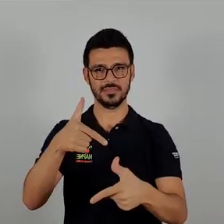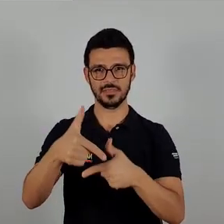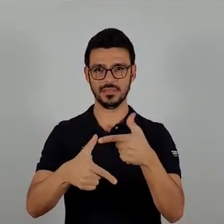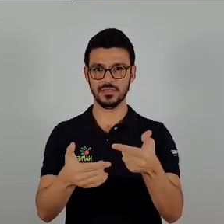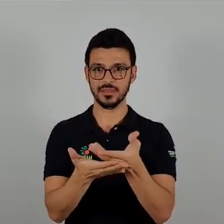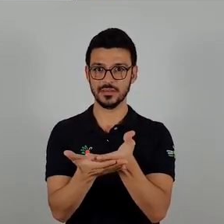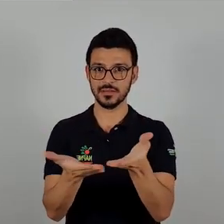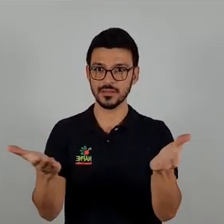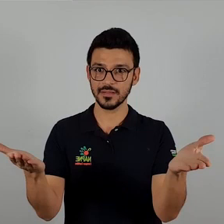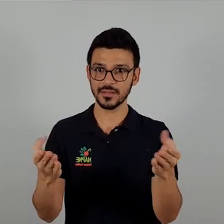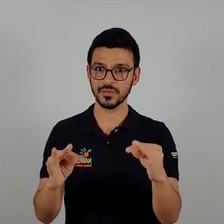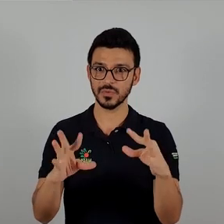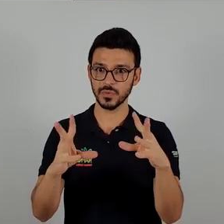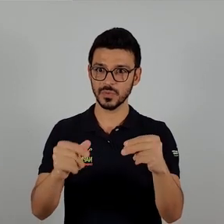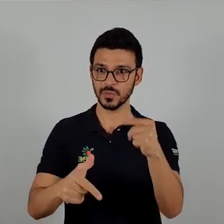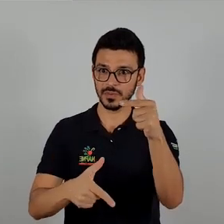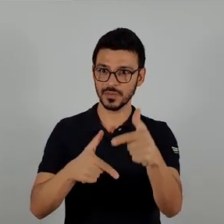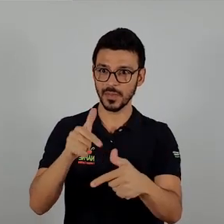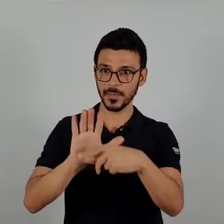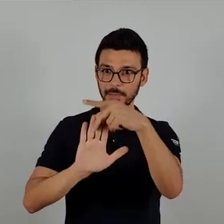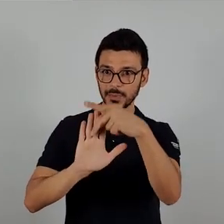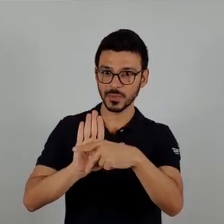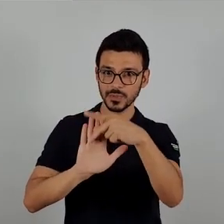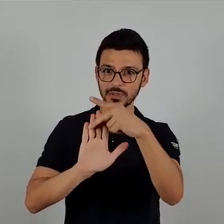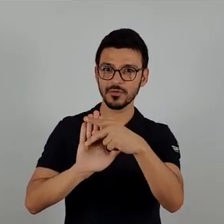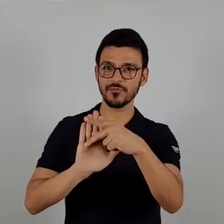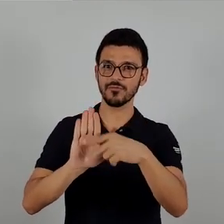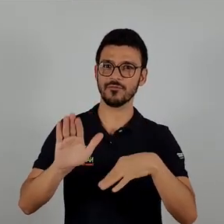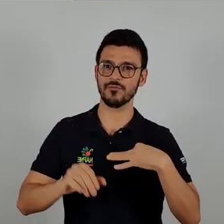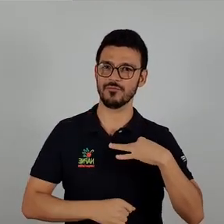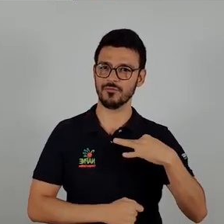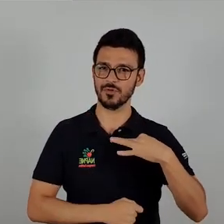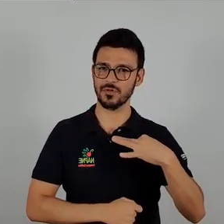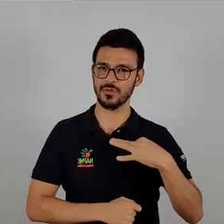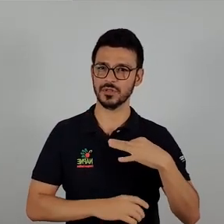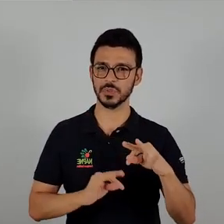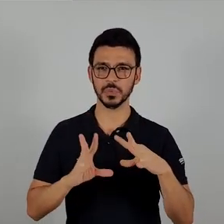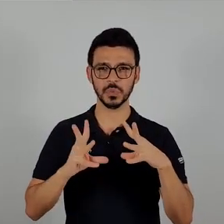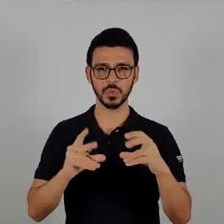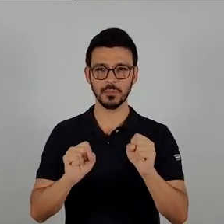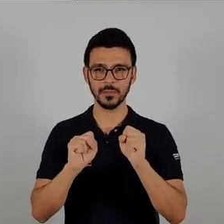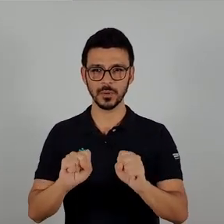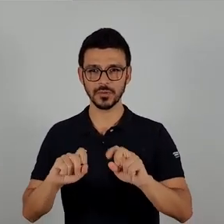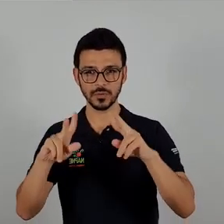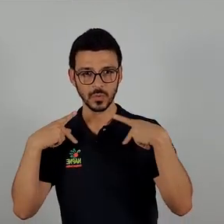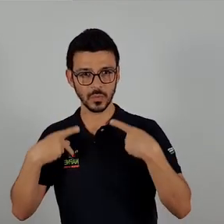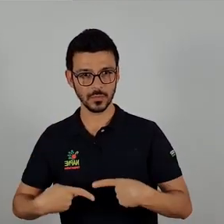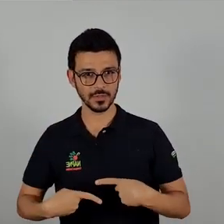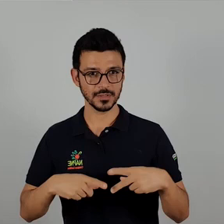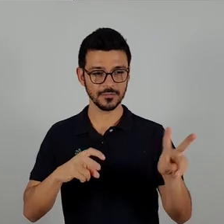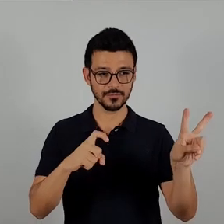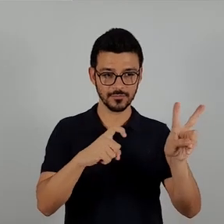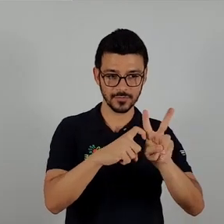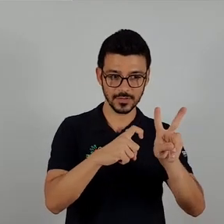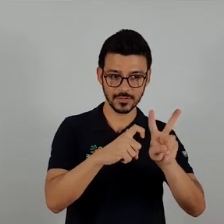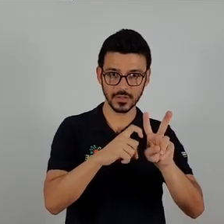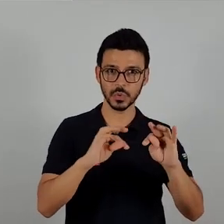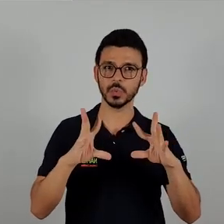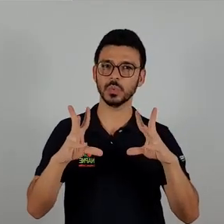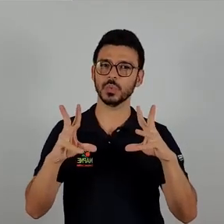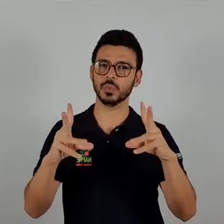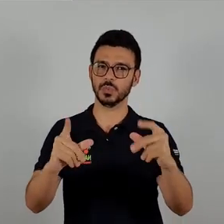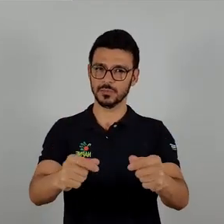trabalha aí com os atos voluntários, aquele que vive também, né, das medicinas, sejam ela humana ou veterinária. Então, eu